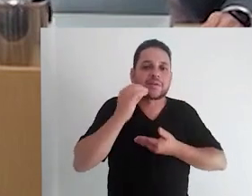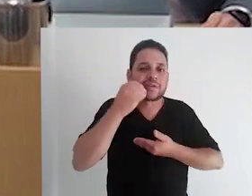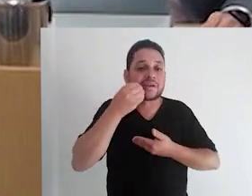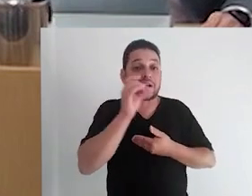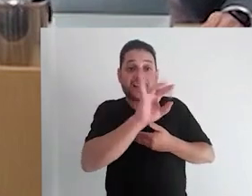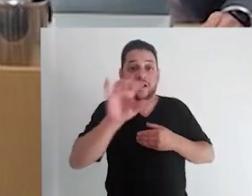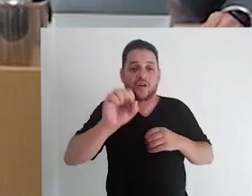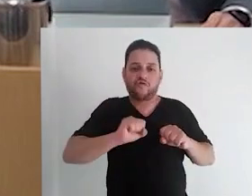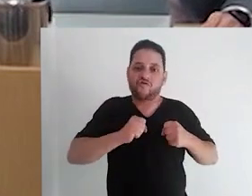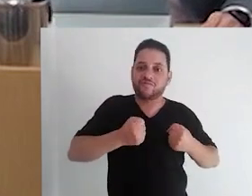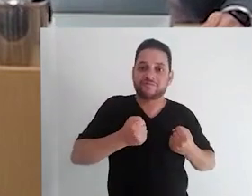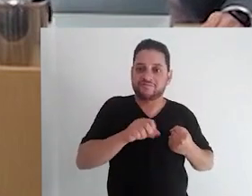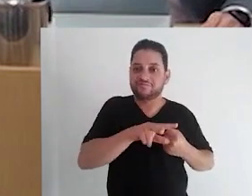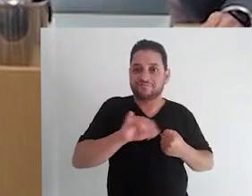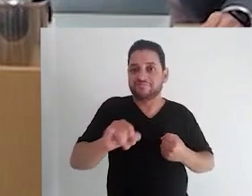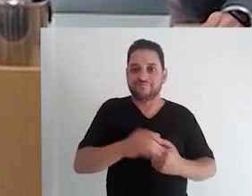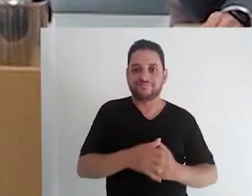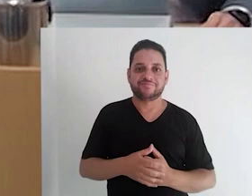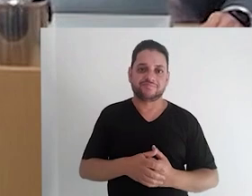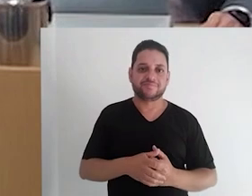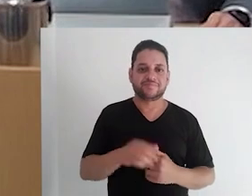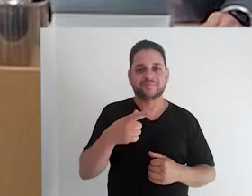já na abertura, né,